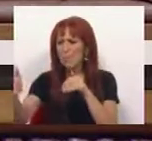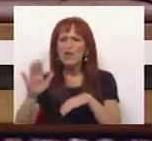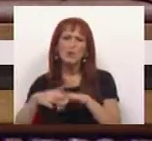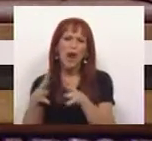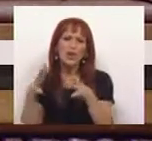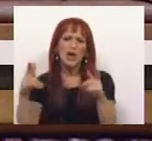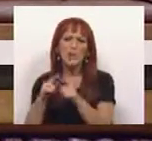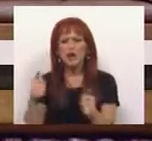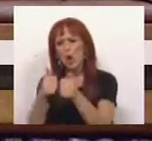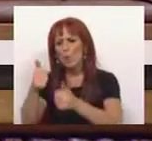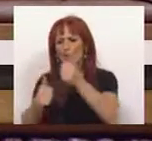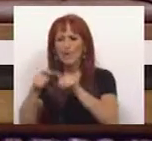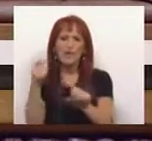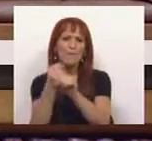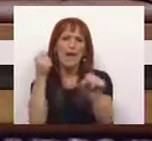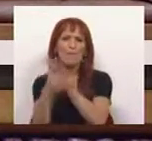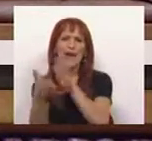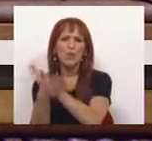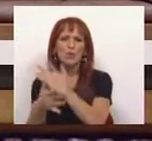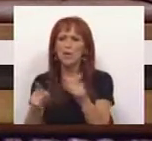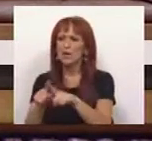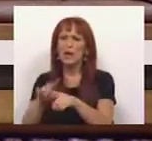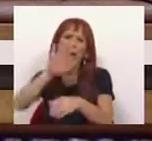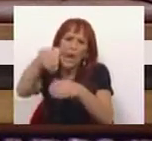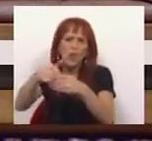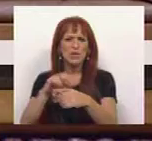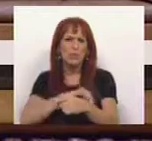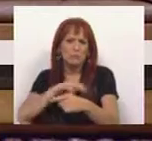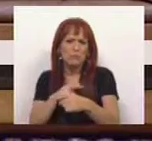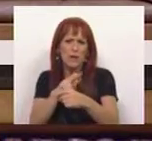sobre o crescimento, competitividade e emprego que inclua